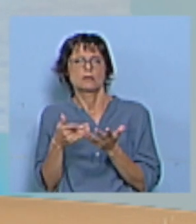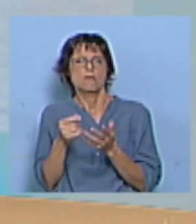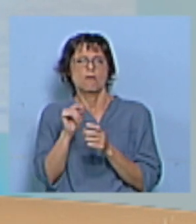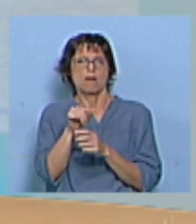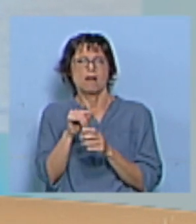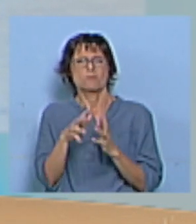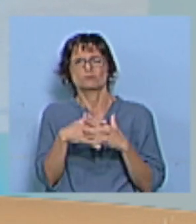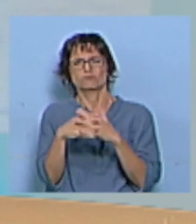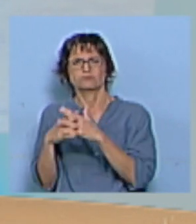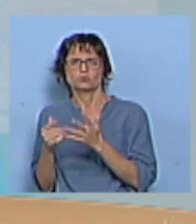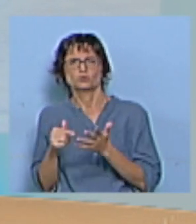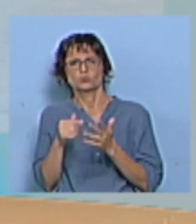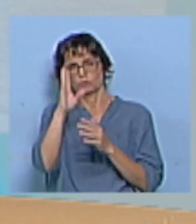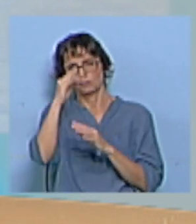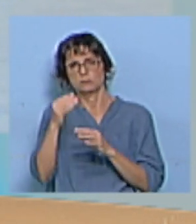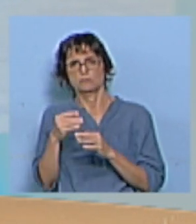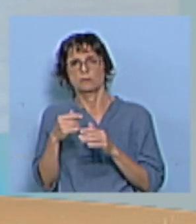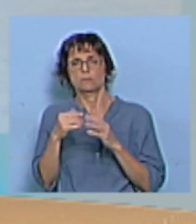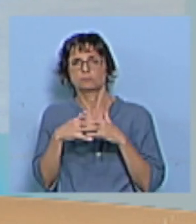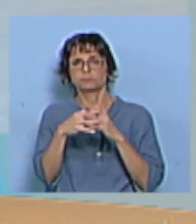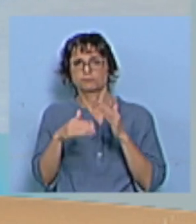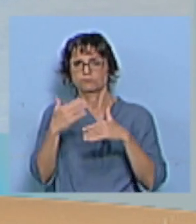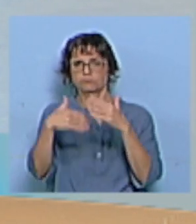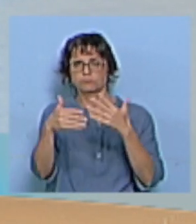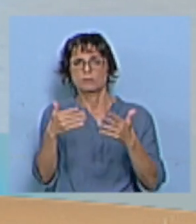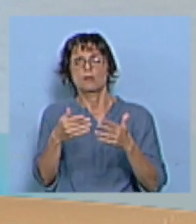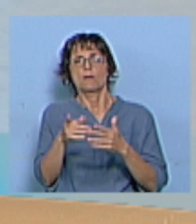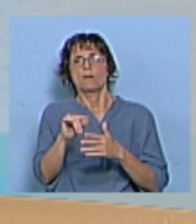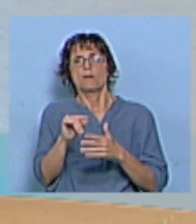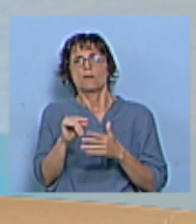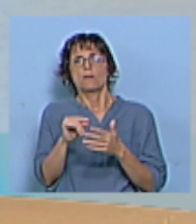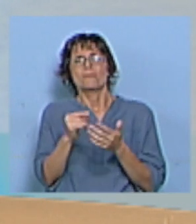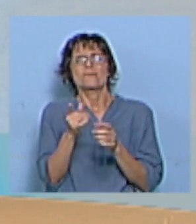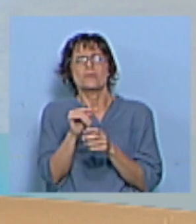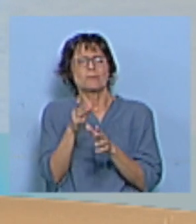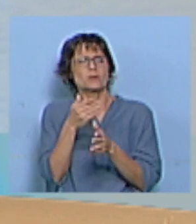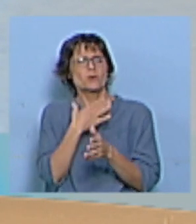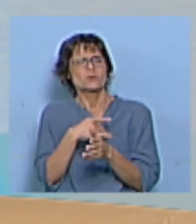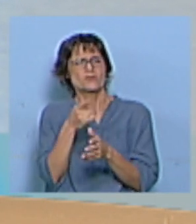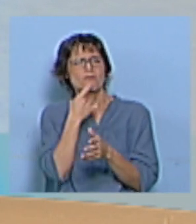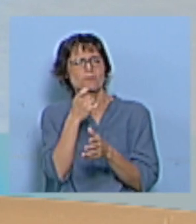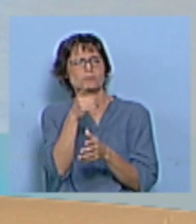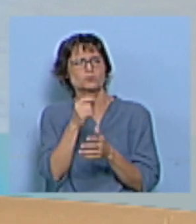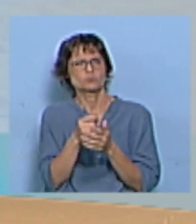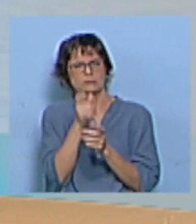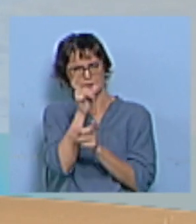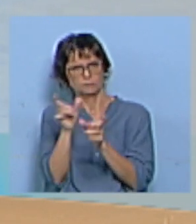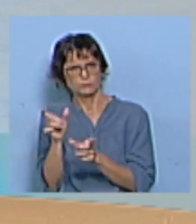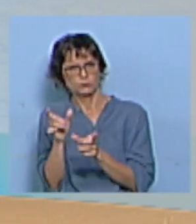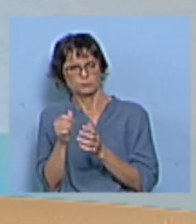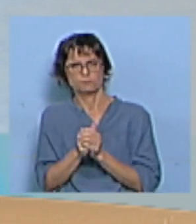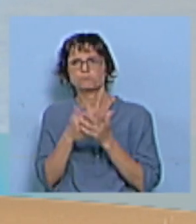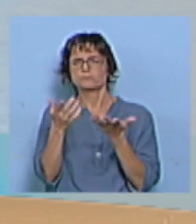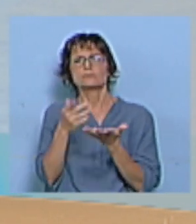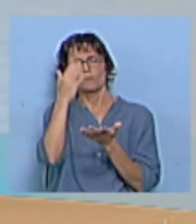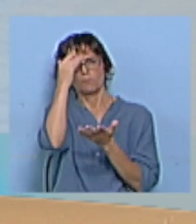muitas estruturas vão avançar e obras estruturais vão avançar, porque desafiava a falar das pessoas. Os portugueses, como é